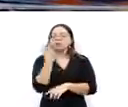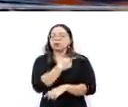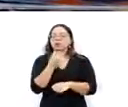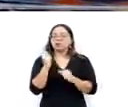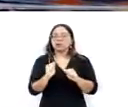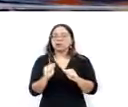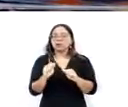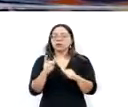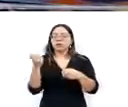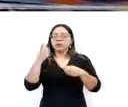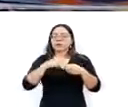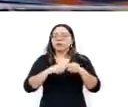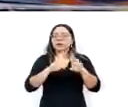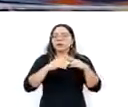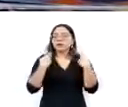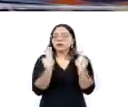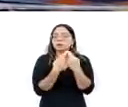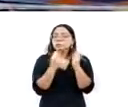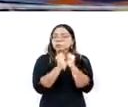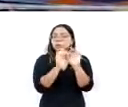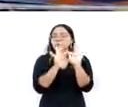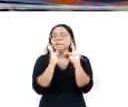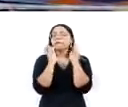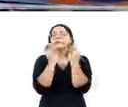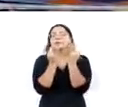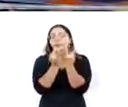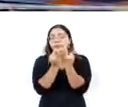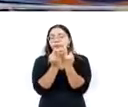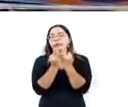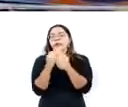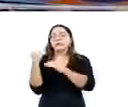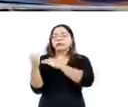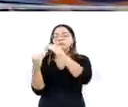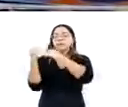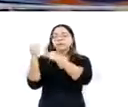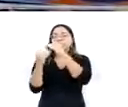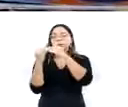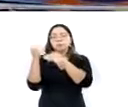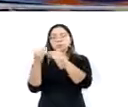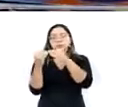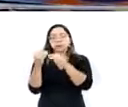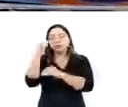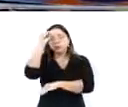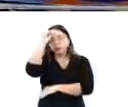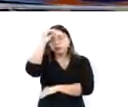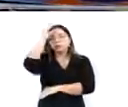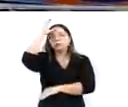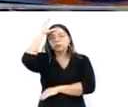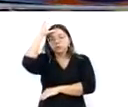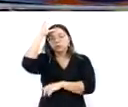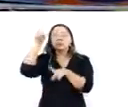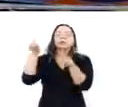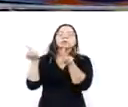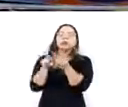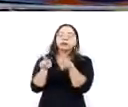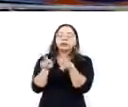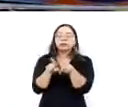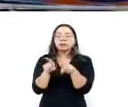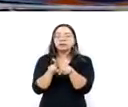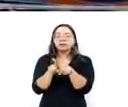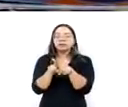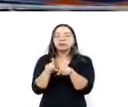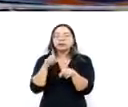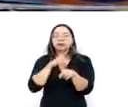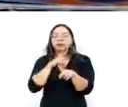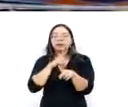voltar através das reuniões formativas com as famílias, através de um processo de retomada de construção de conhecimento e,